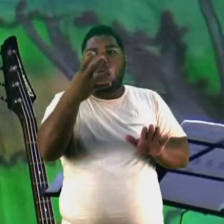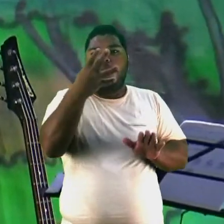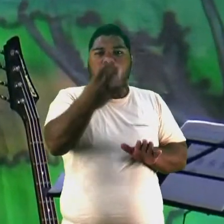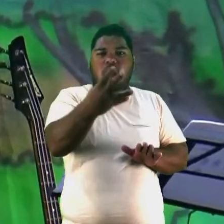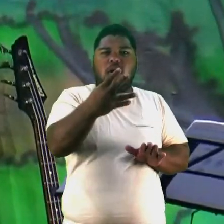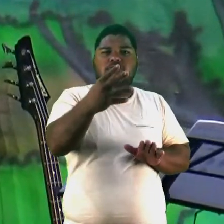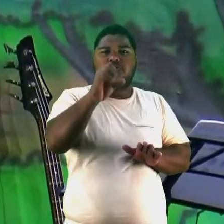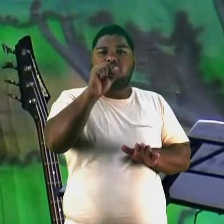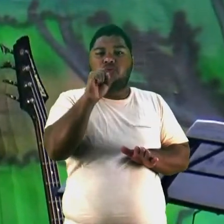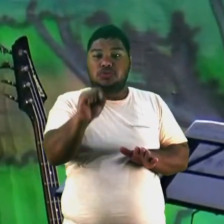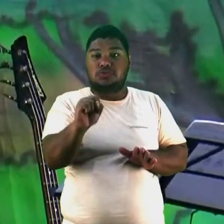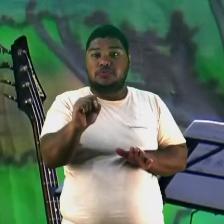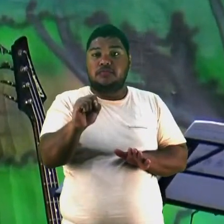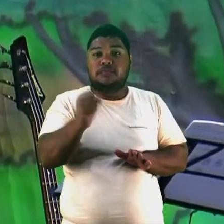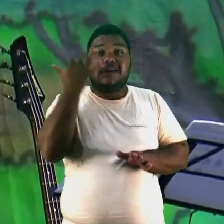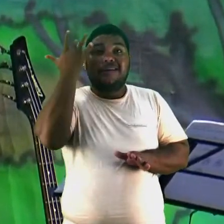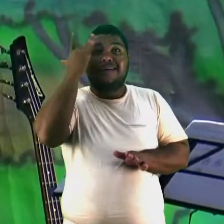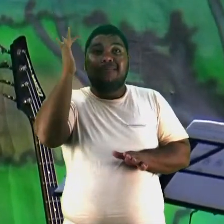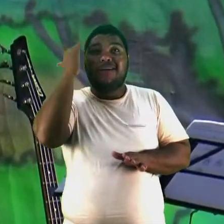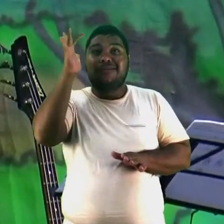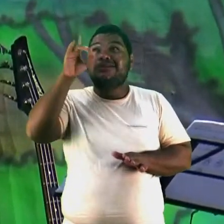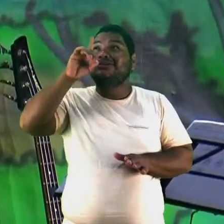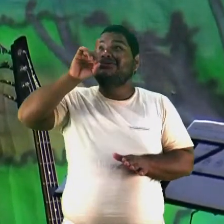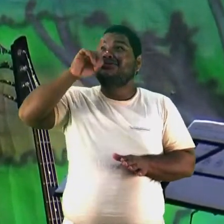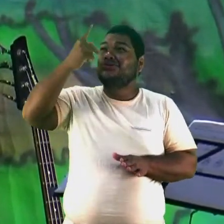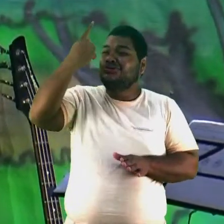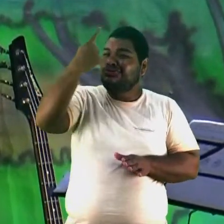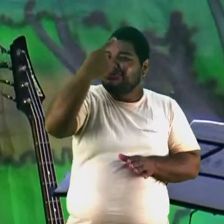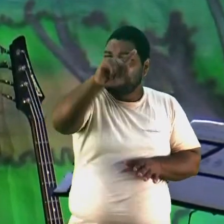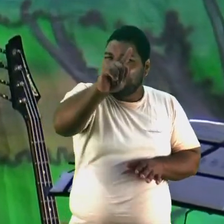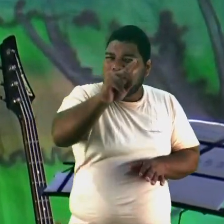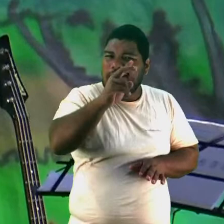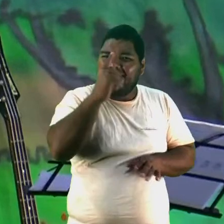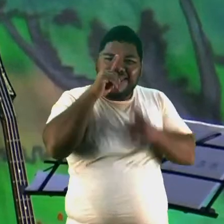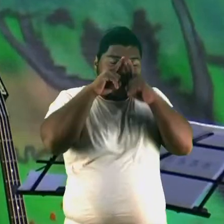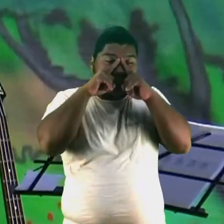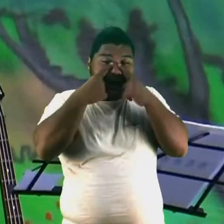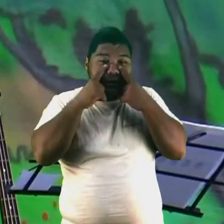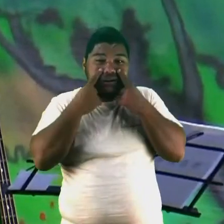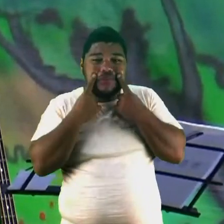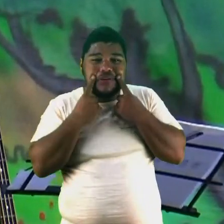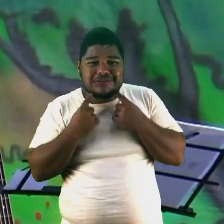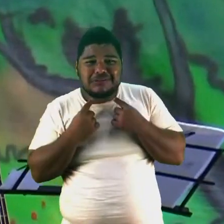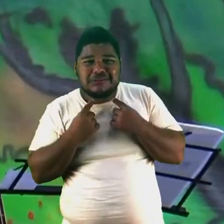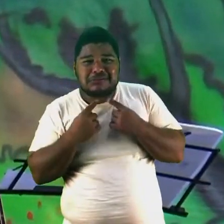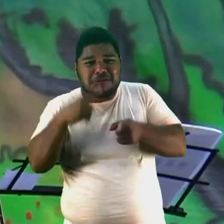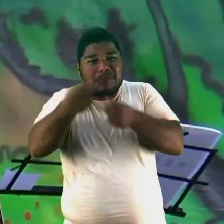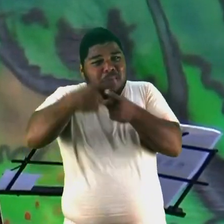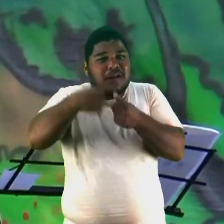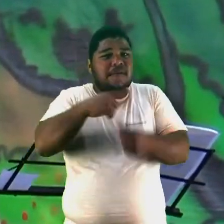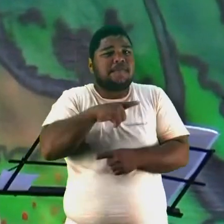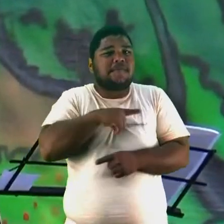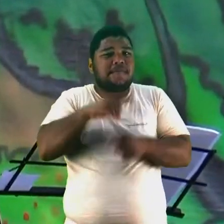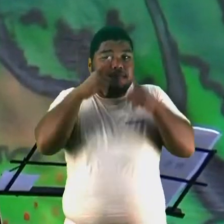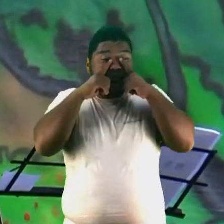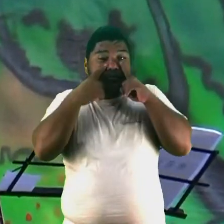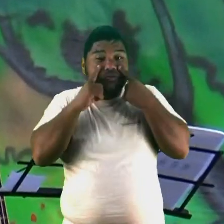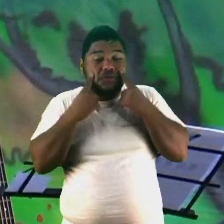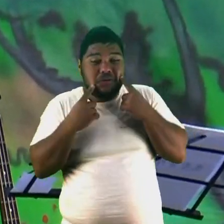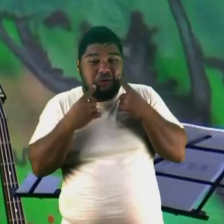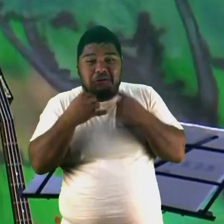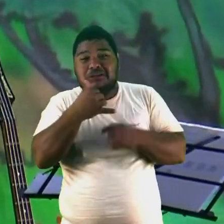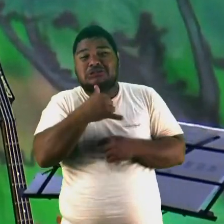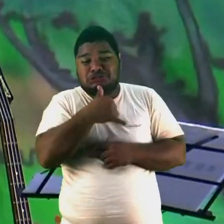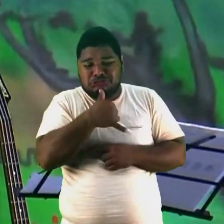assim, não é? Lembrando de tuas lágrimas, é porque havia choro, havia